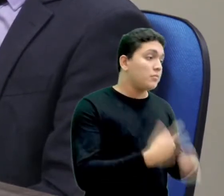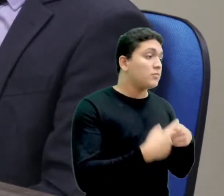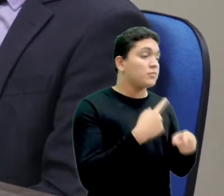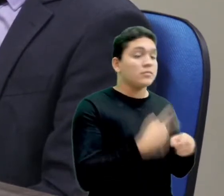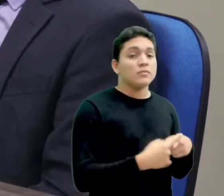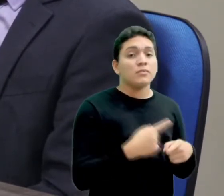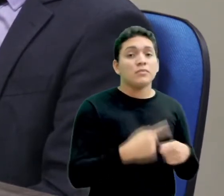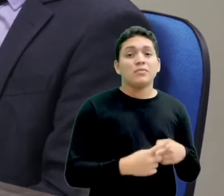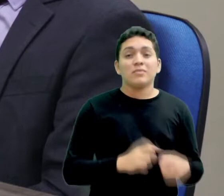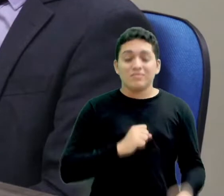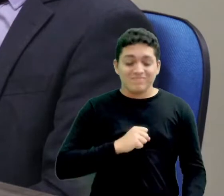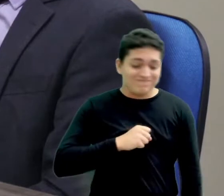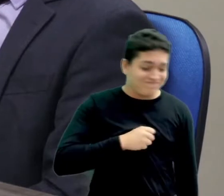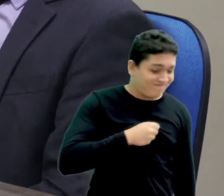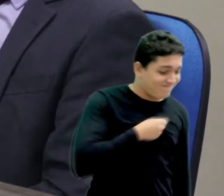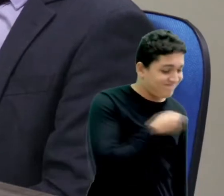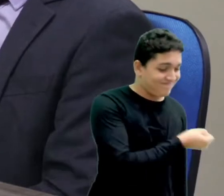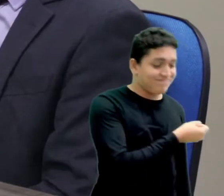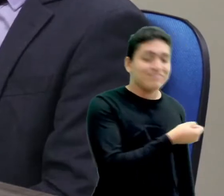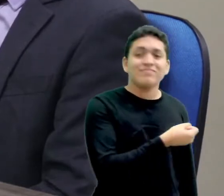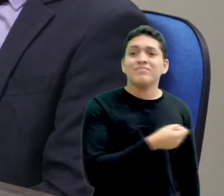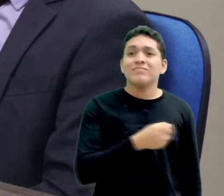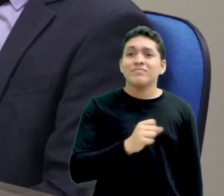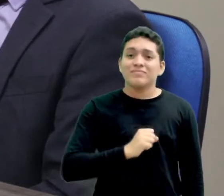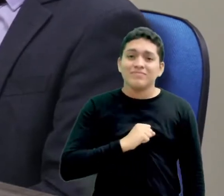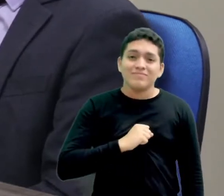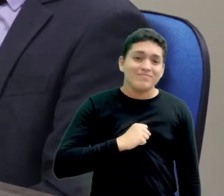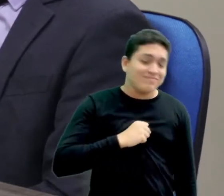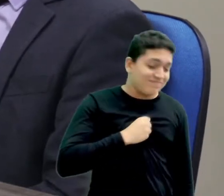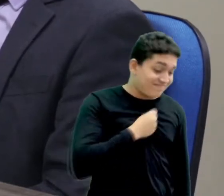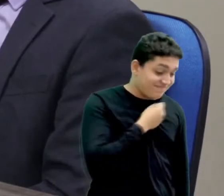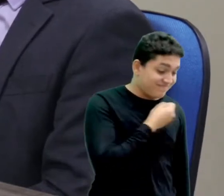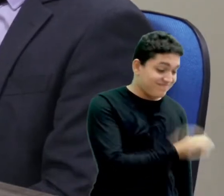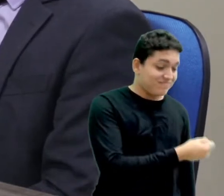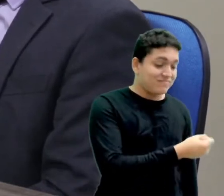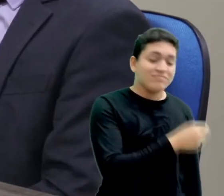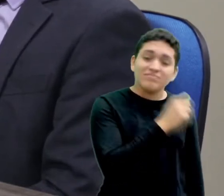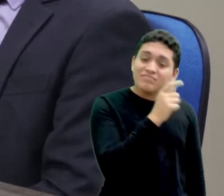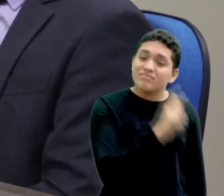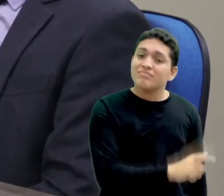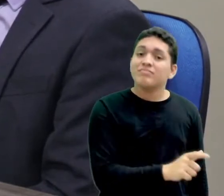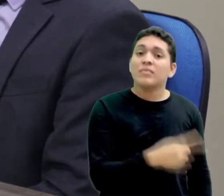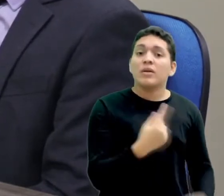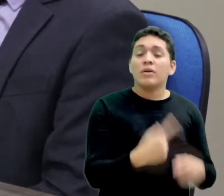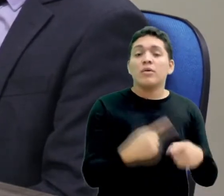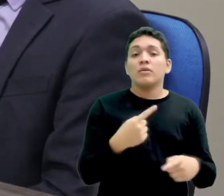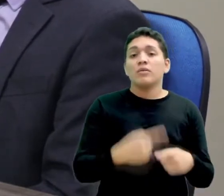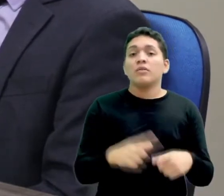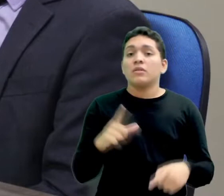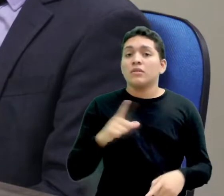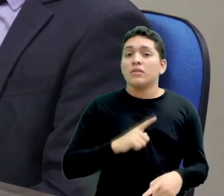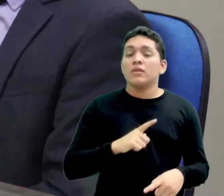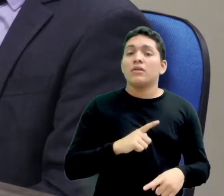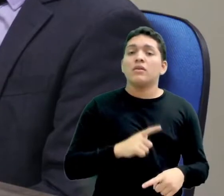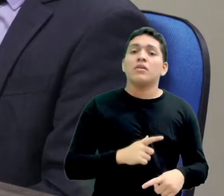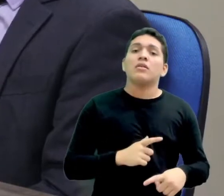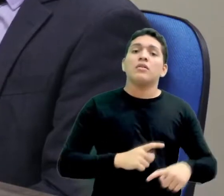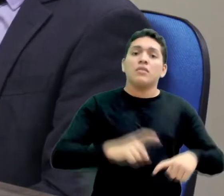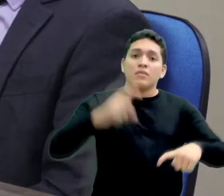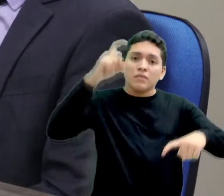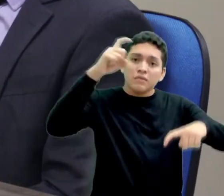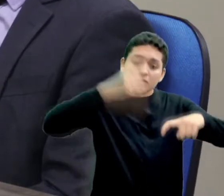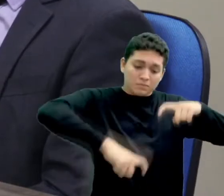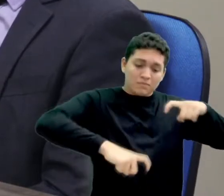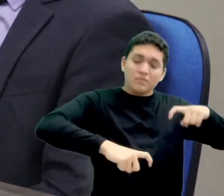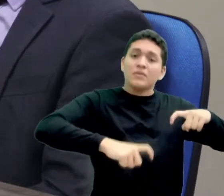porque odiava, olha a expressão aqui, odiava Aminon por ter este violentado Tamar,